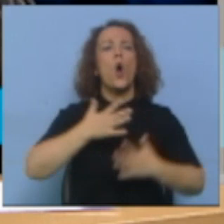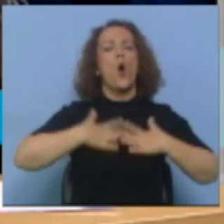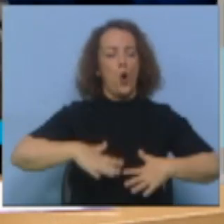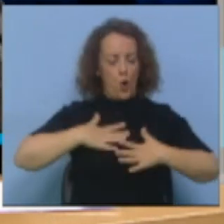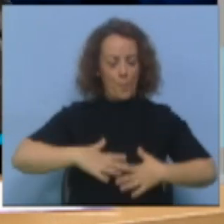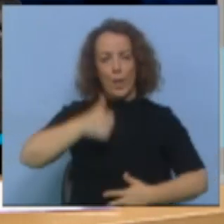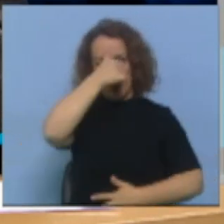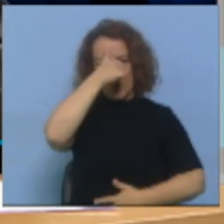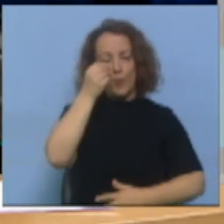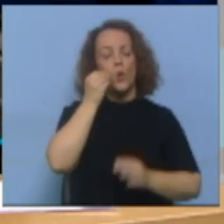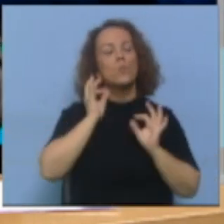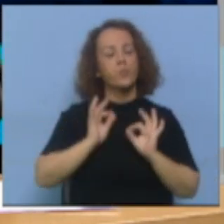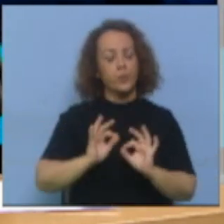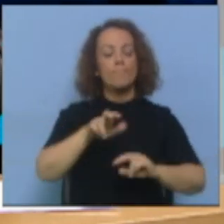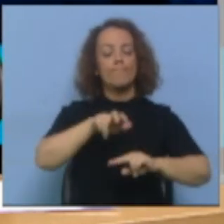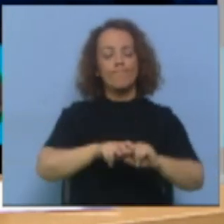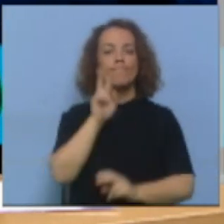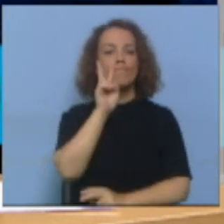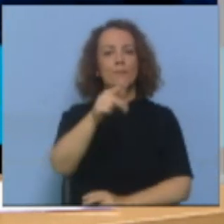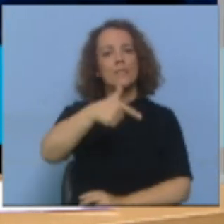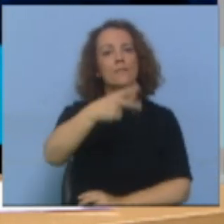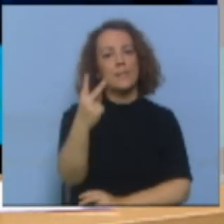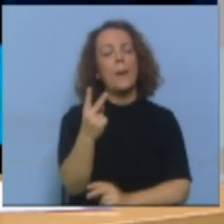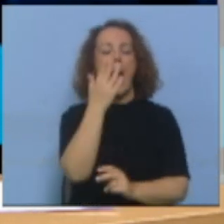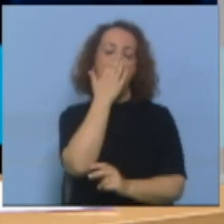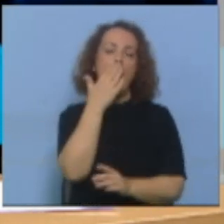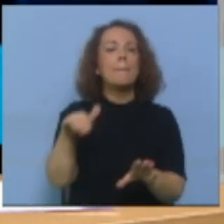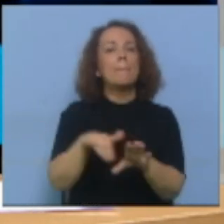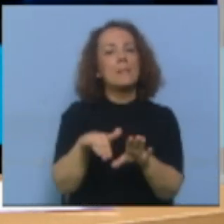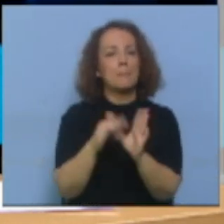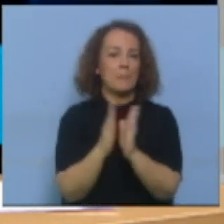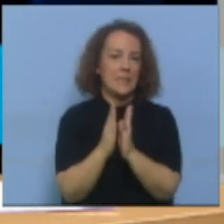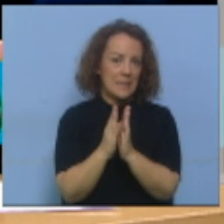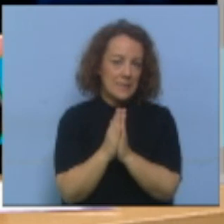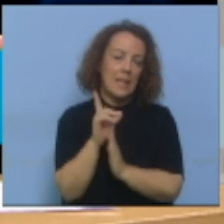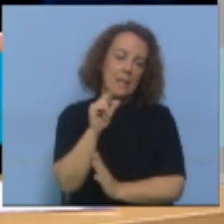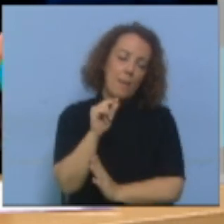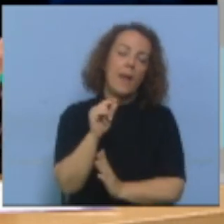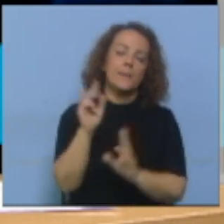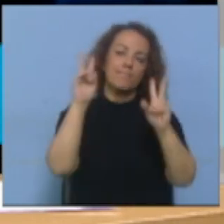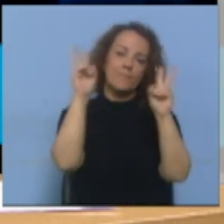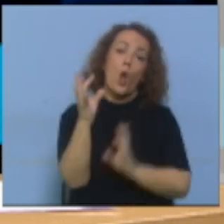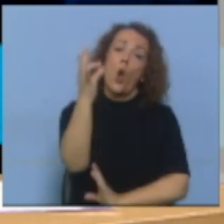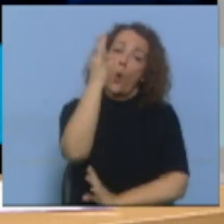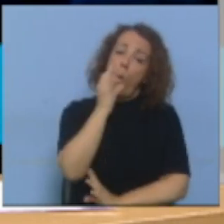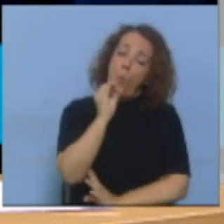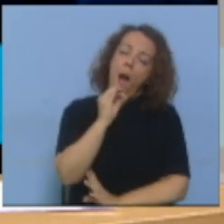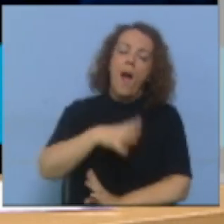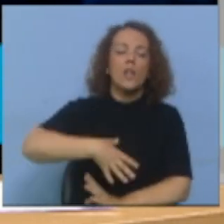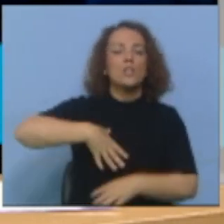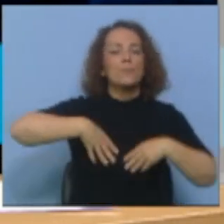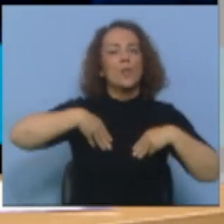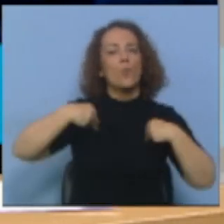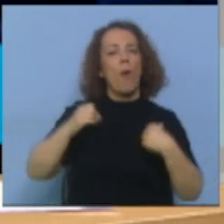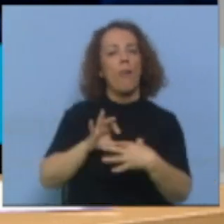domingo e está diante da televisão, participa na missa e participa na chamada comunhão espiritual.